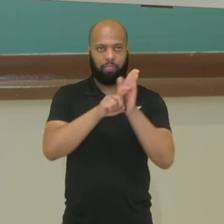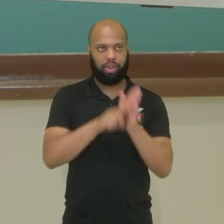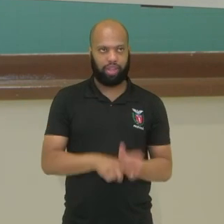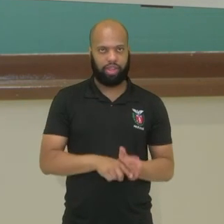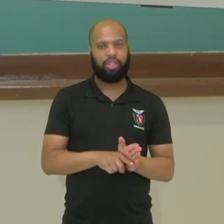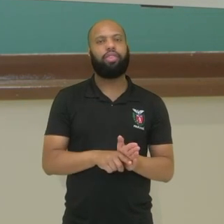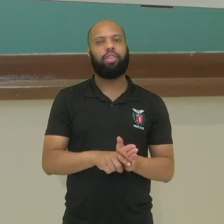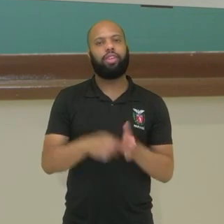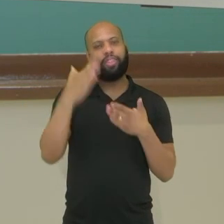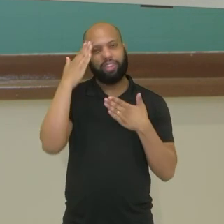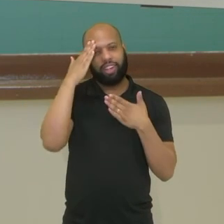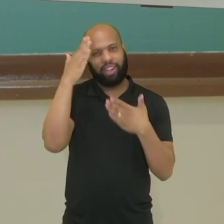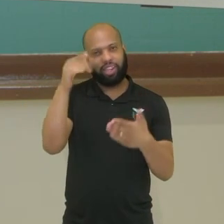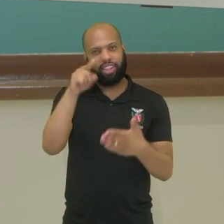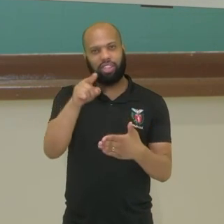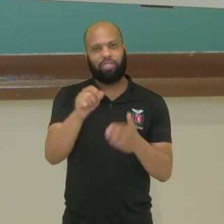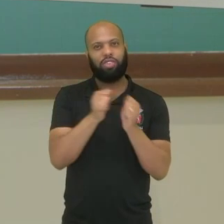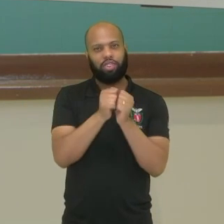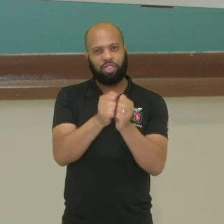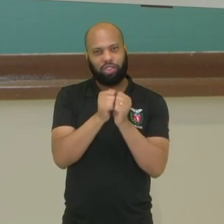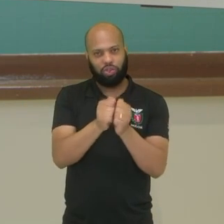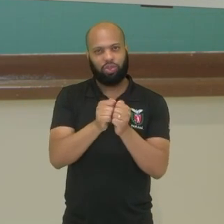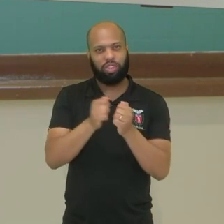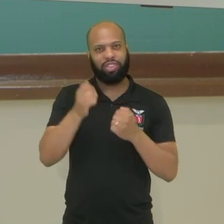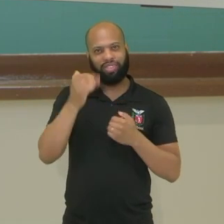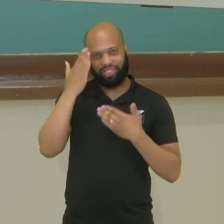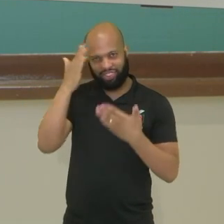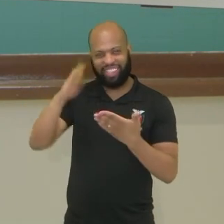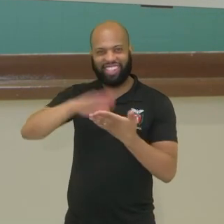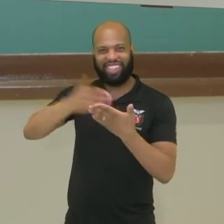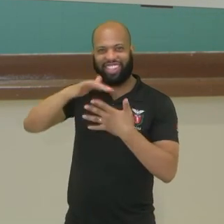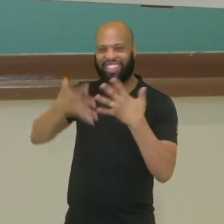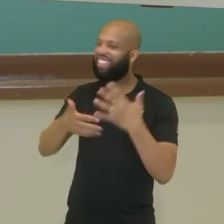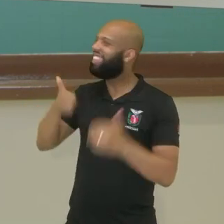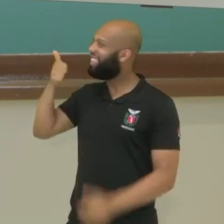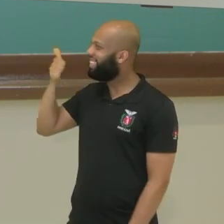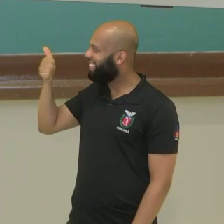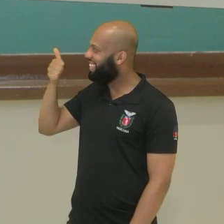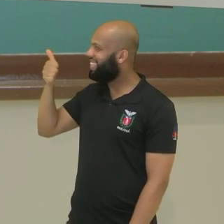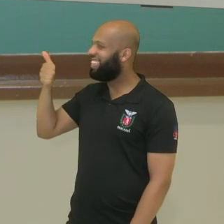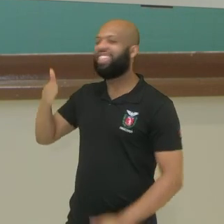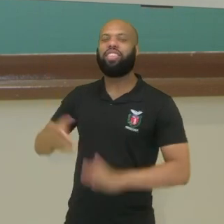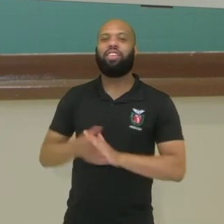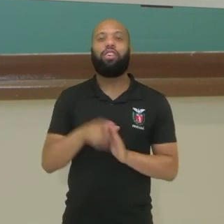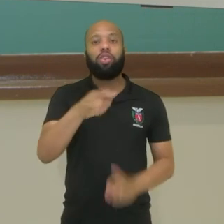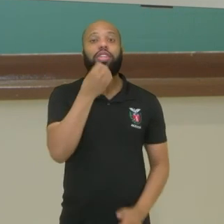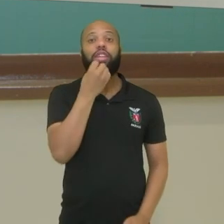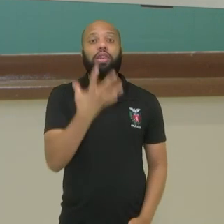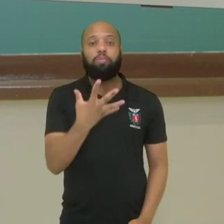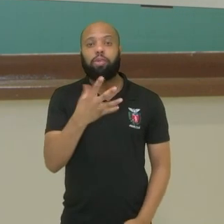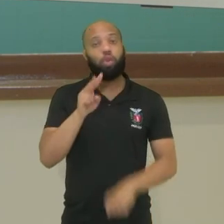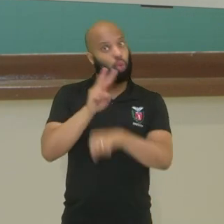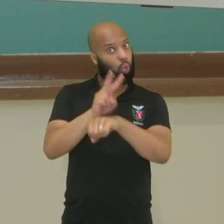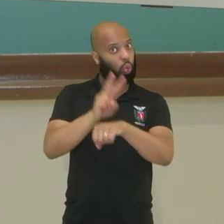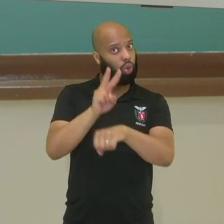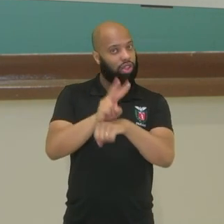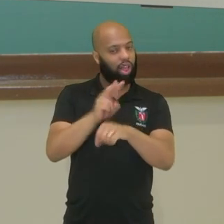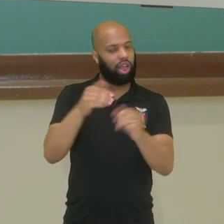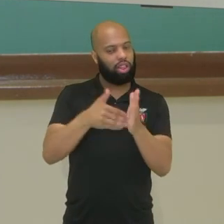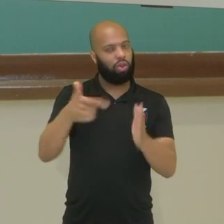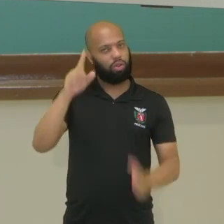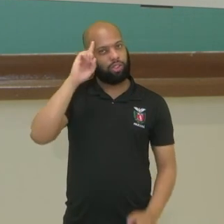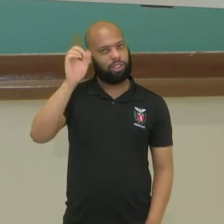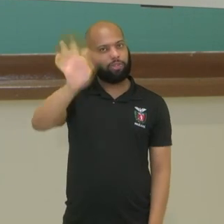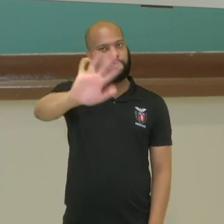referências, agradeço a sua presença, agradeço o nosso intérprete Natan, muito obrigado. Fiquem bem, se cuidem e até a